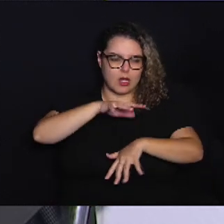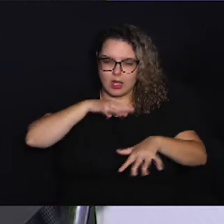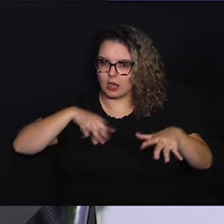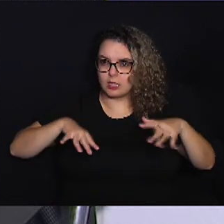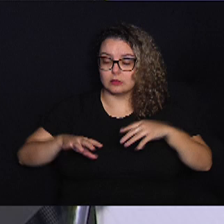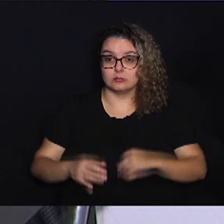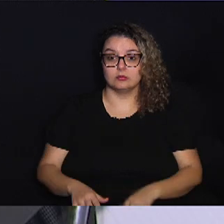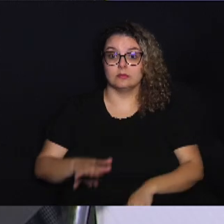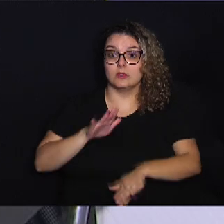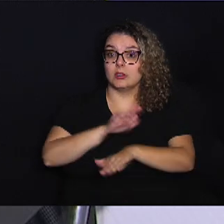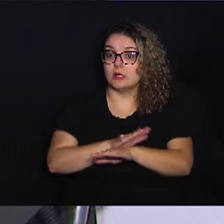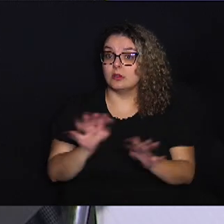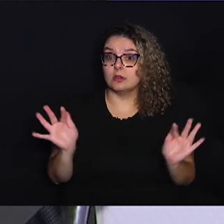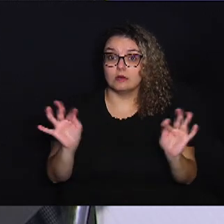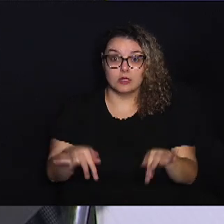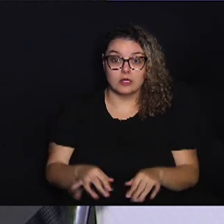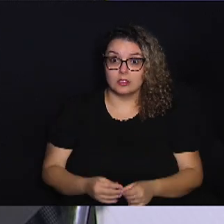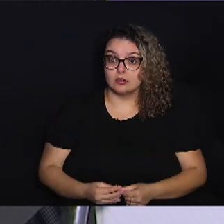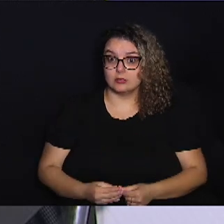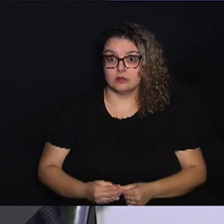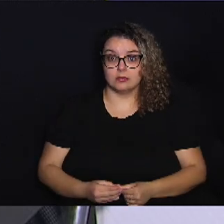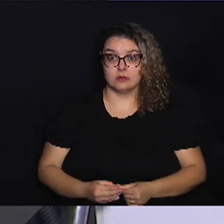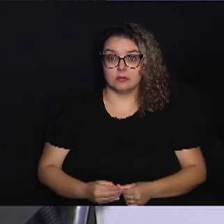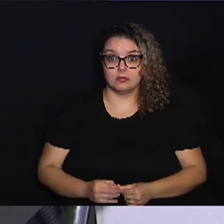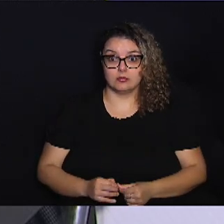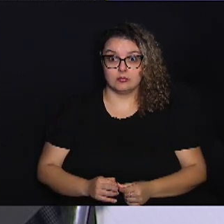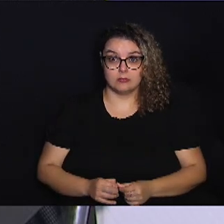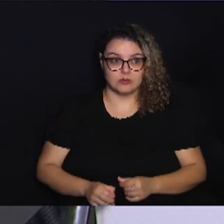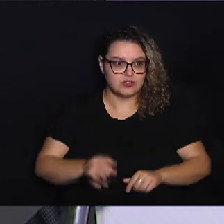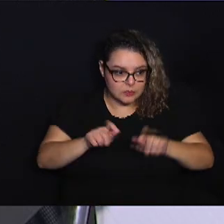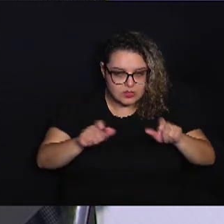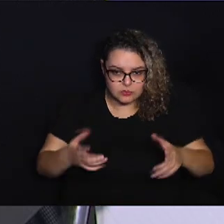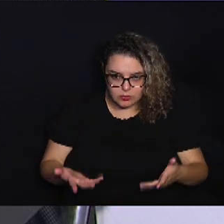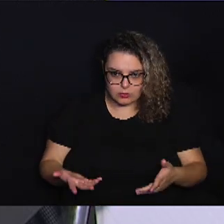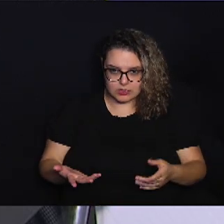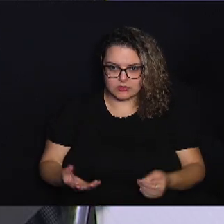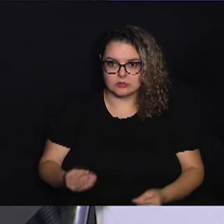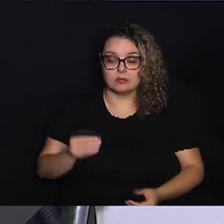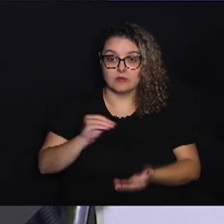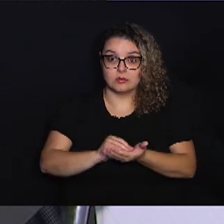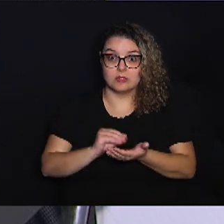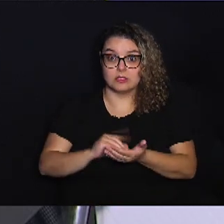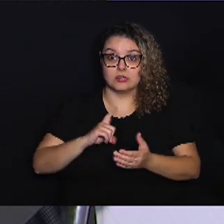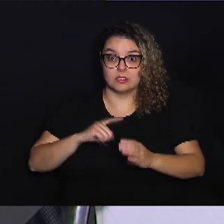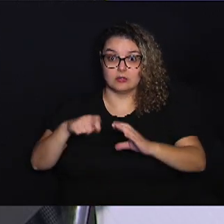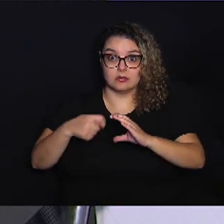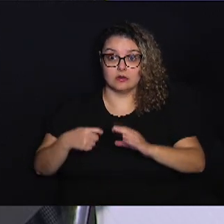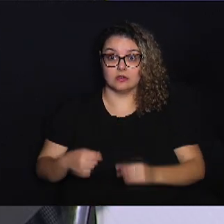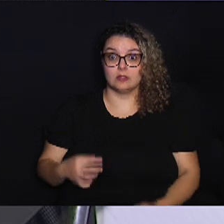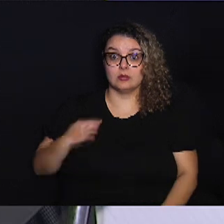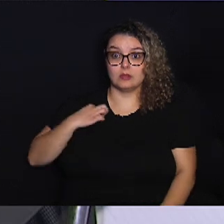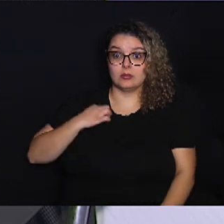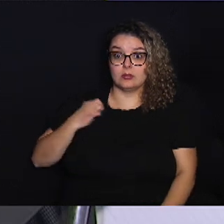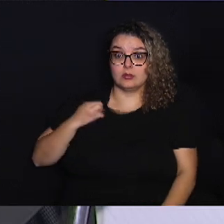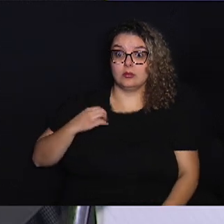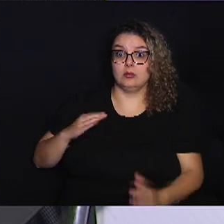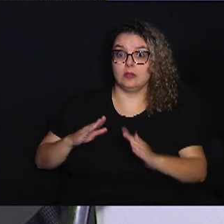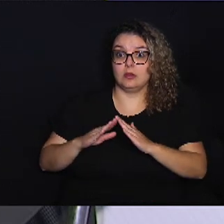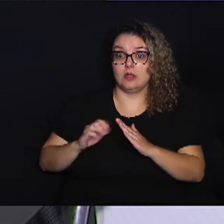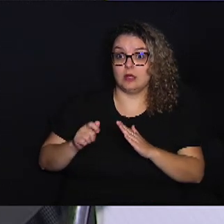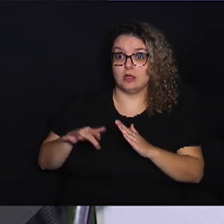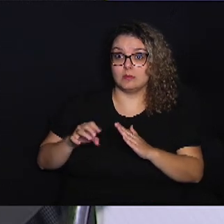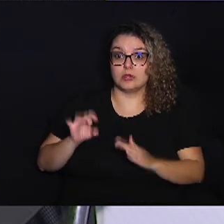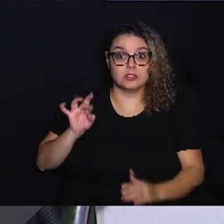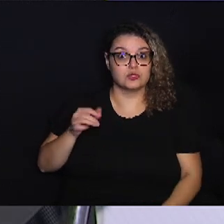as ajudas acabaram, braçalmente falando. Tem um vídeo que a voluntária está num abrigo à noite, só tem ela